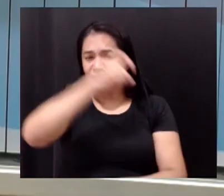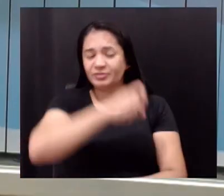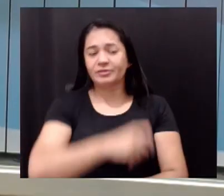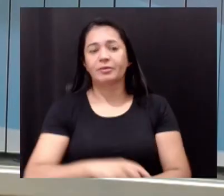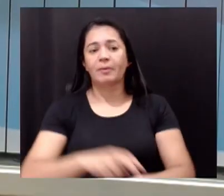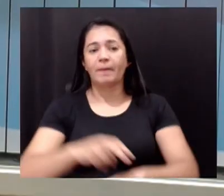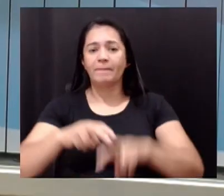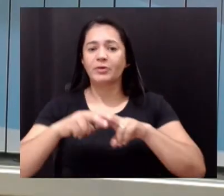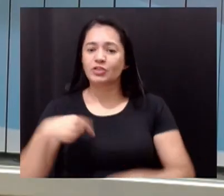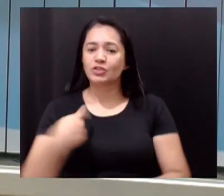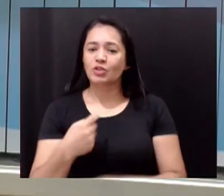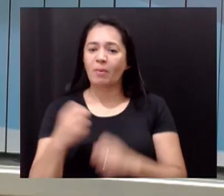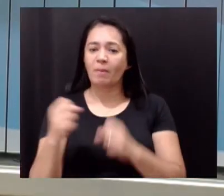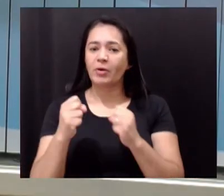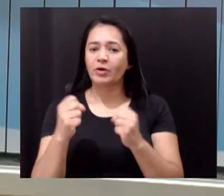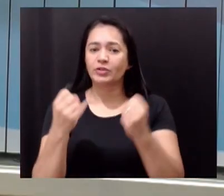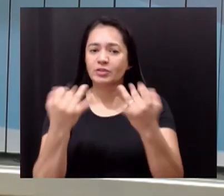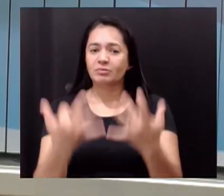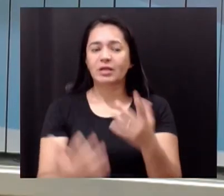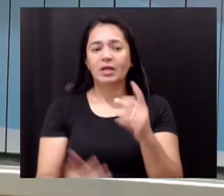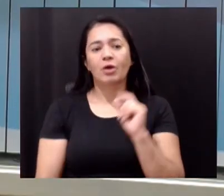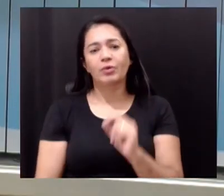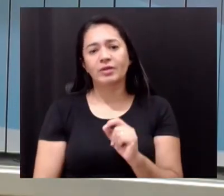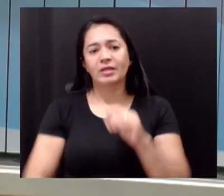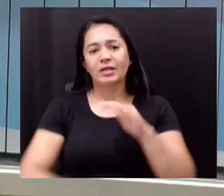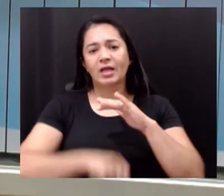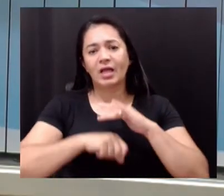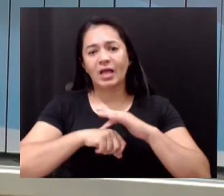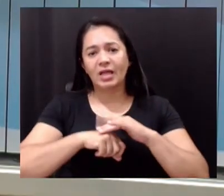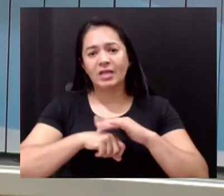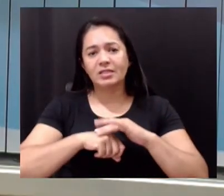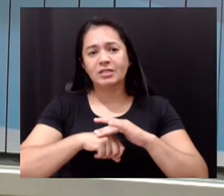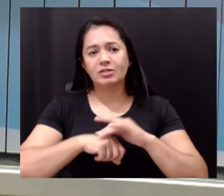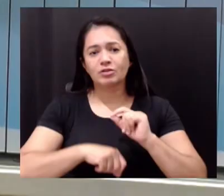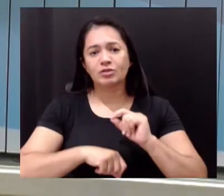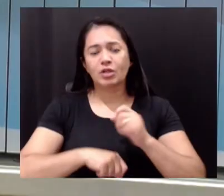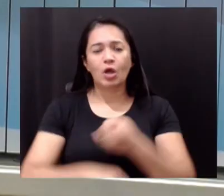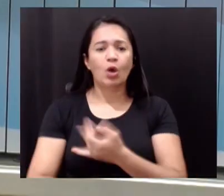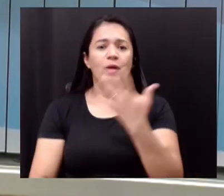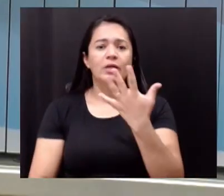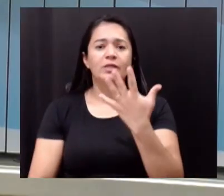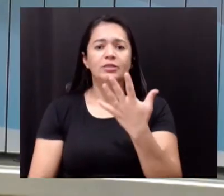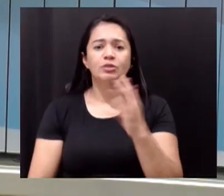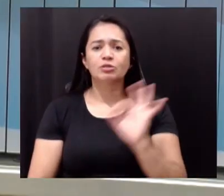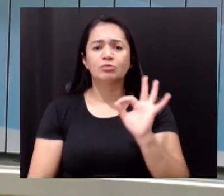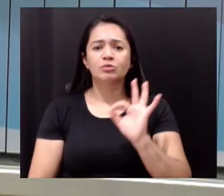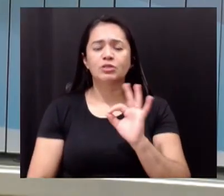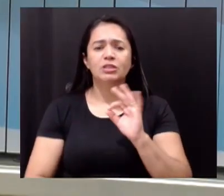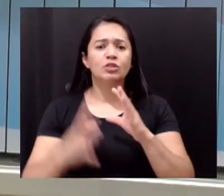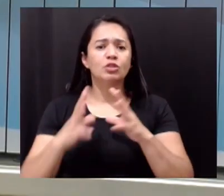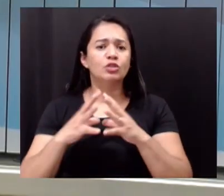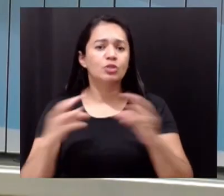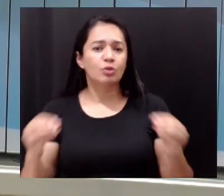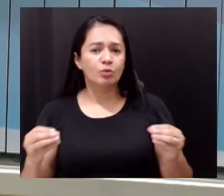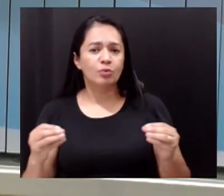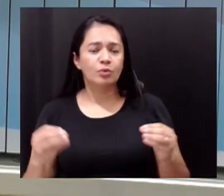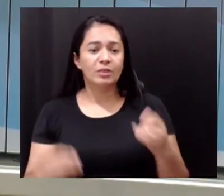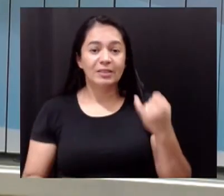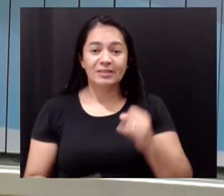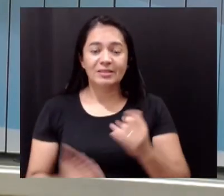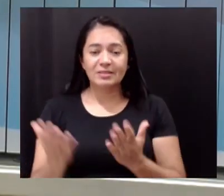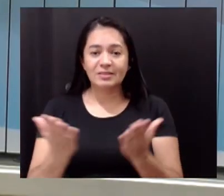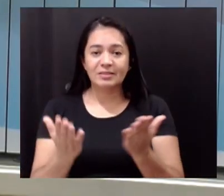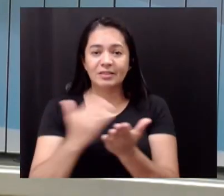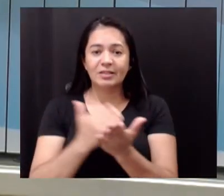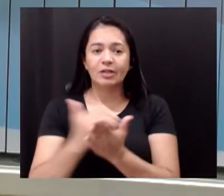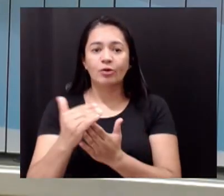falar que essa doença, ela tem quantos por cento de cura aí, se for tratada já logo no início, né? Com todas